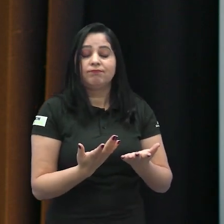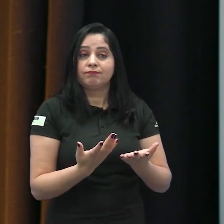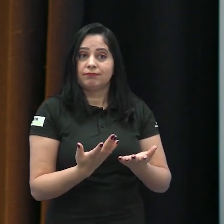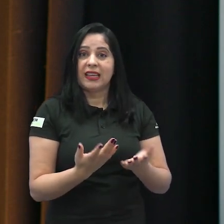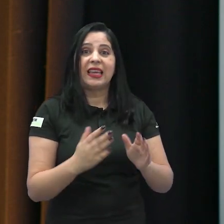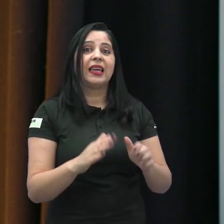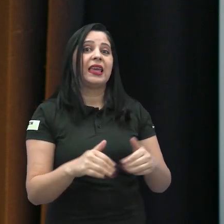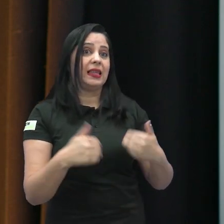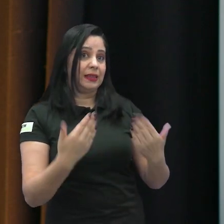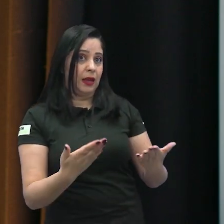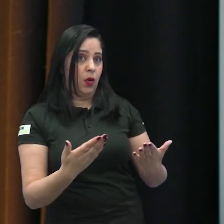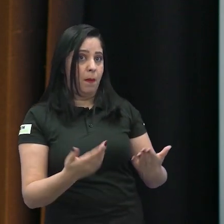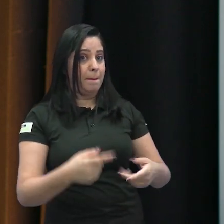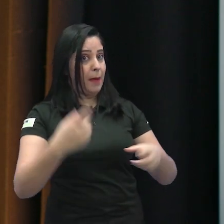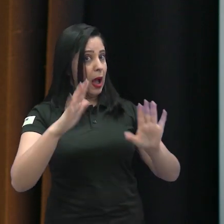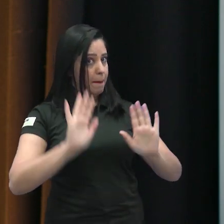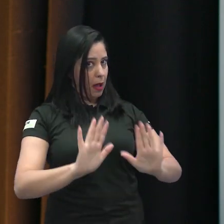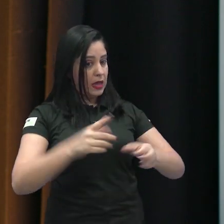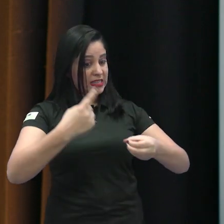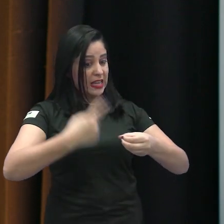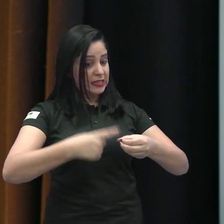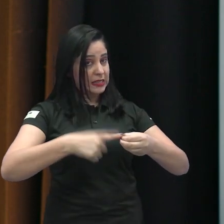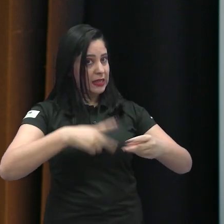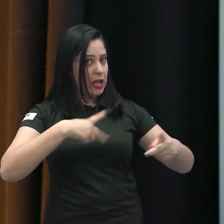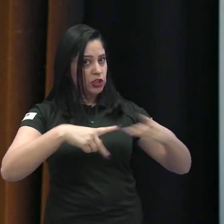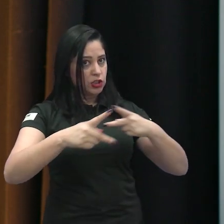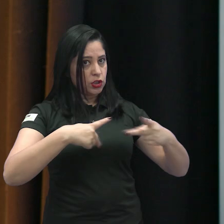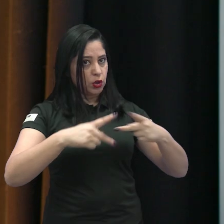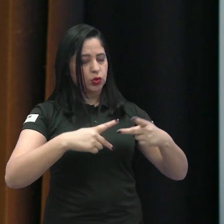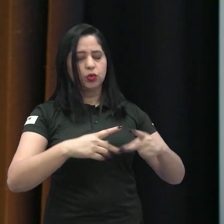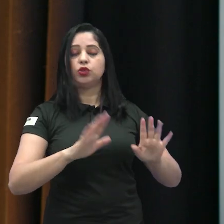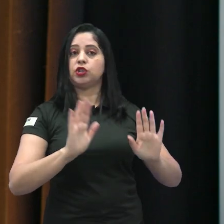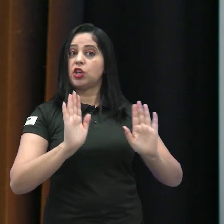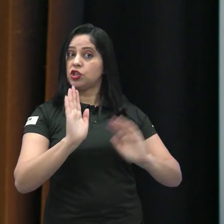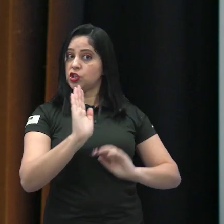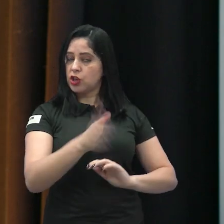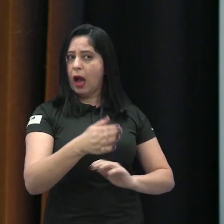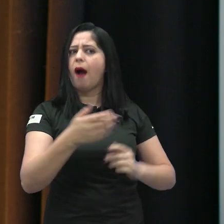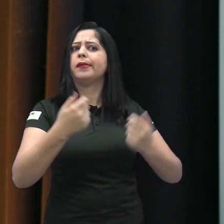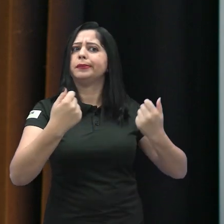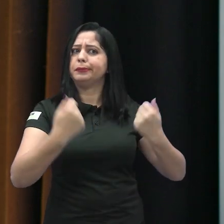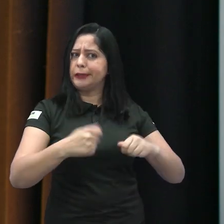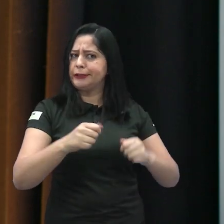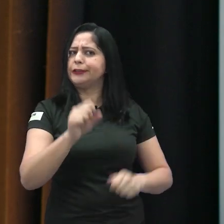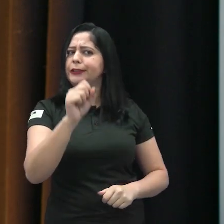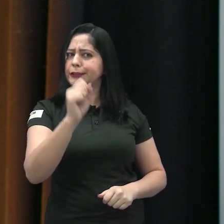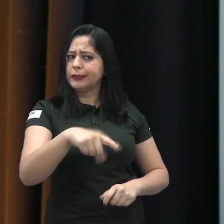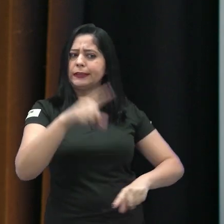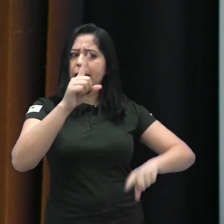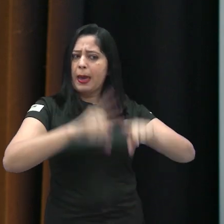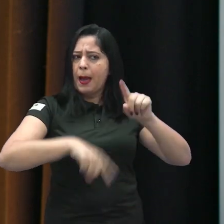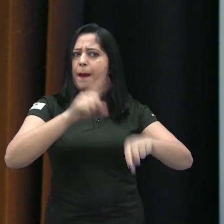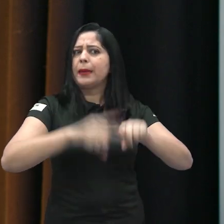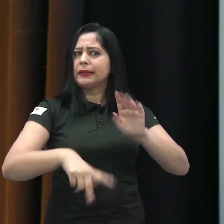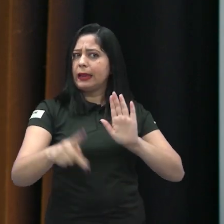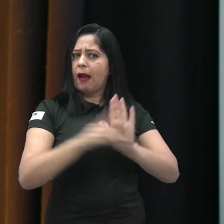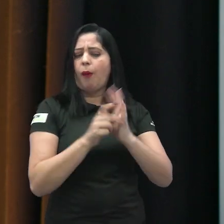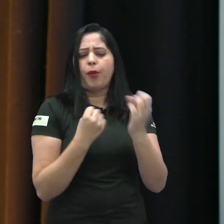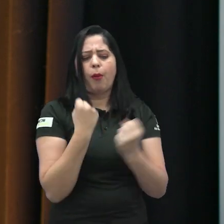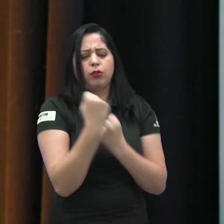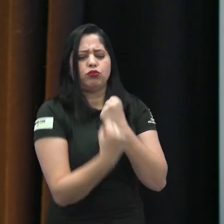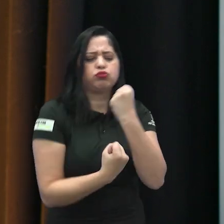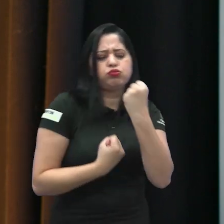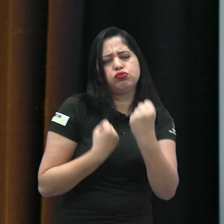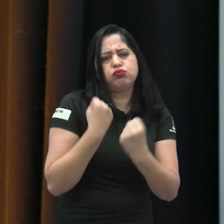uma cidade do nível de São José, ela já precisava há muito tempo de um equipamento como esse, que é o que